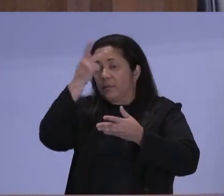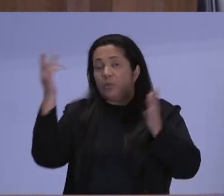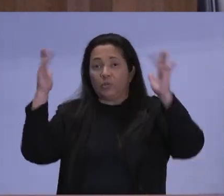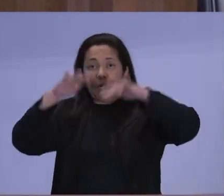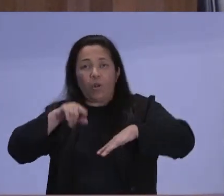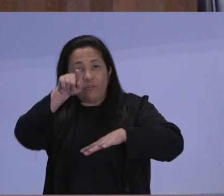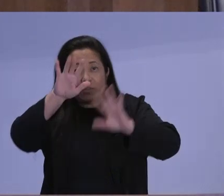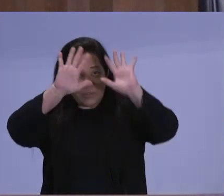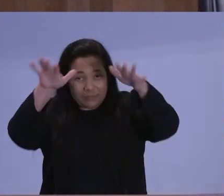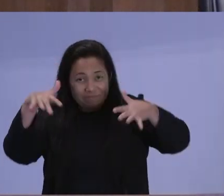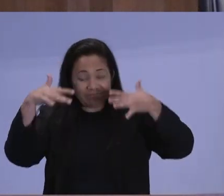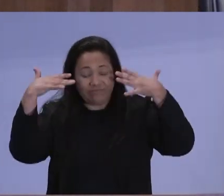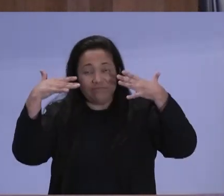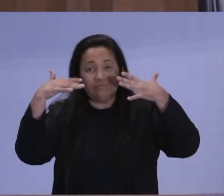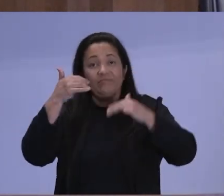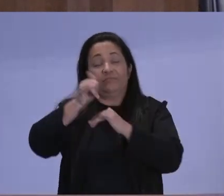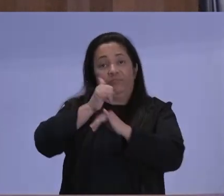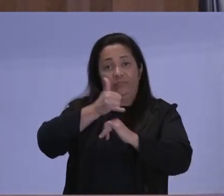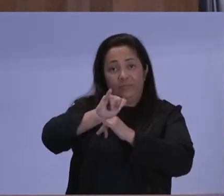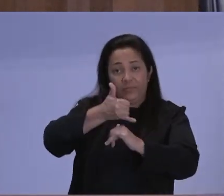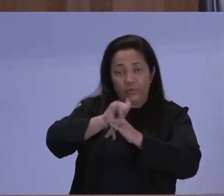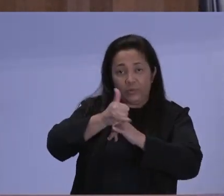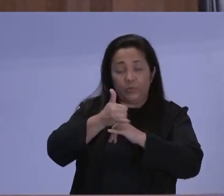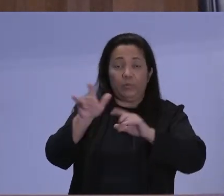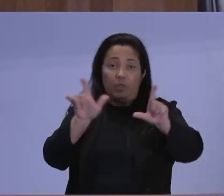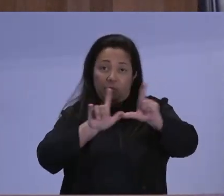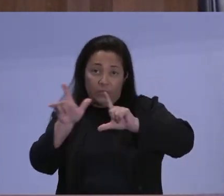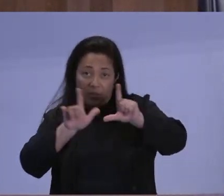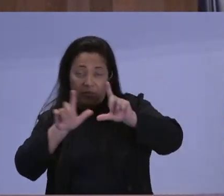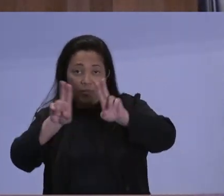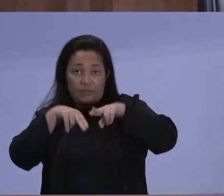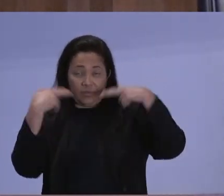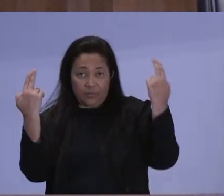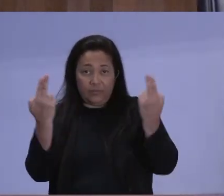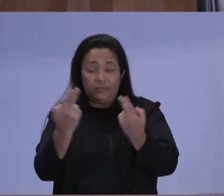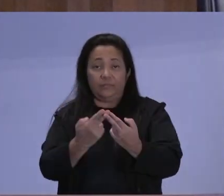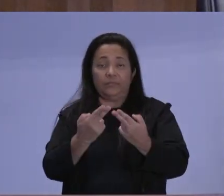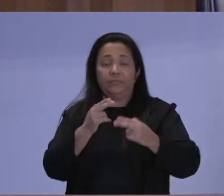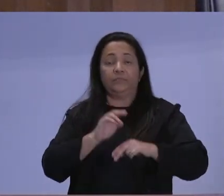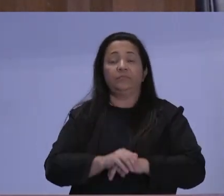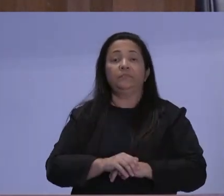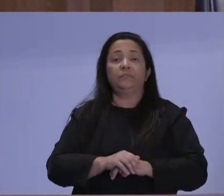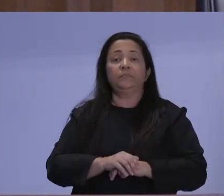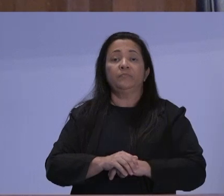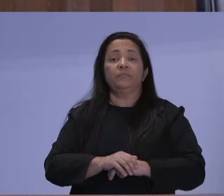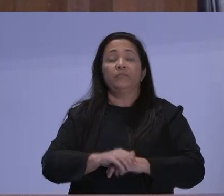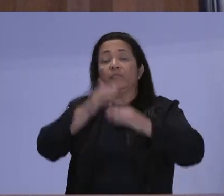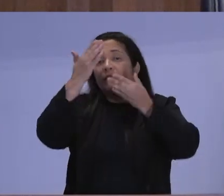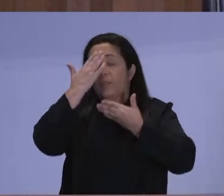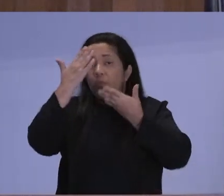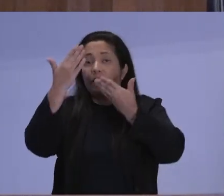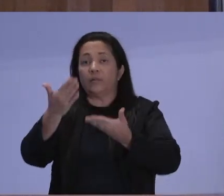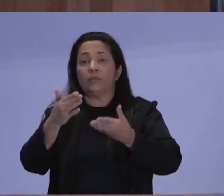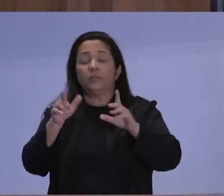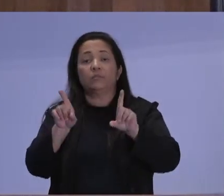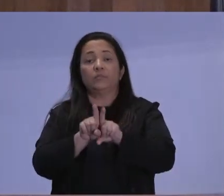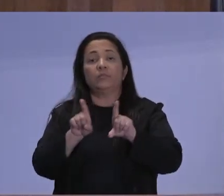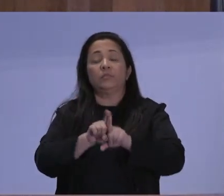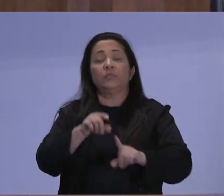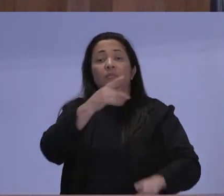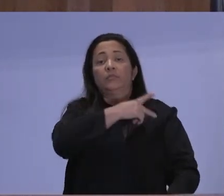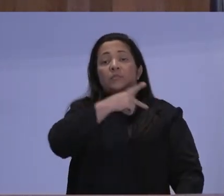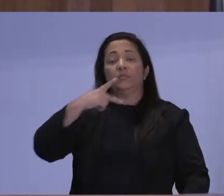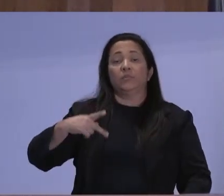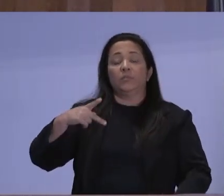acompanhou a gente pela TV Câmara Distrital e pelo canal do YouTube da TV Câmara Legislativa, agradecer a nossa